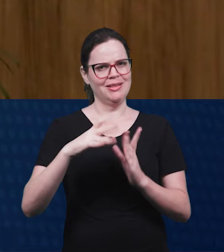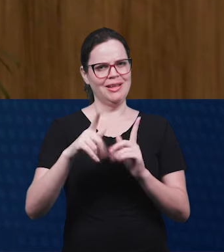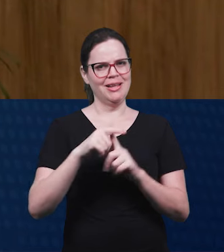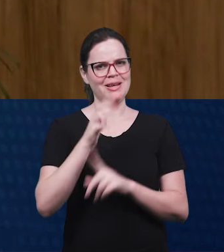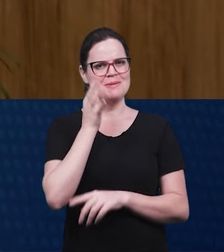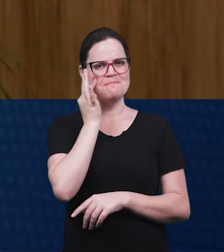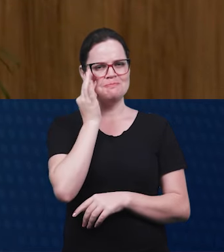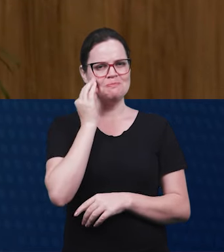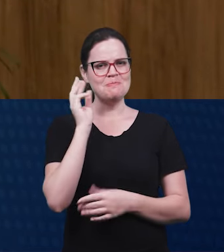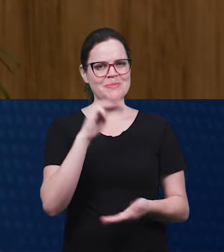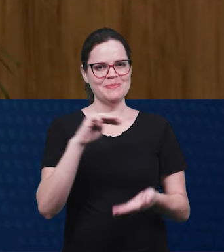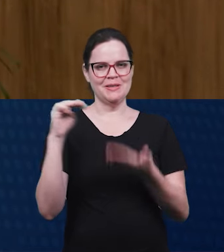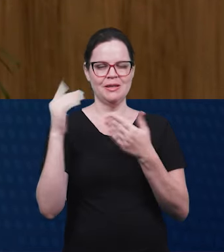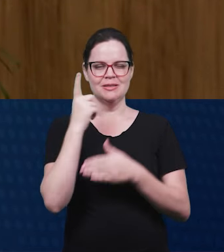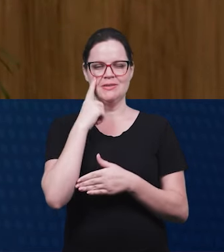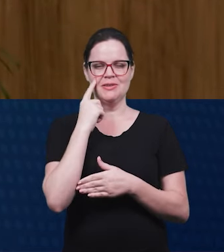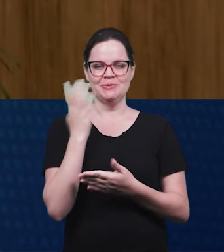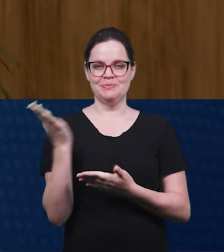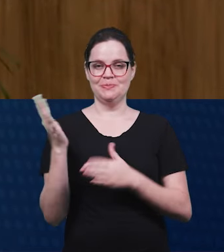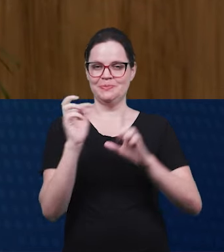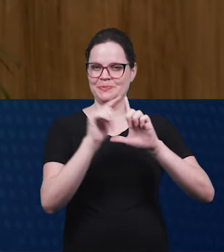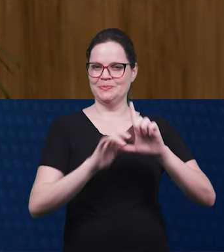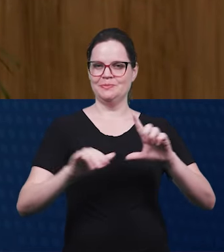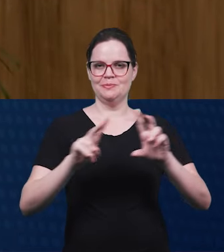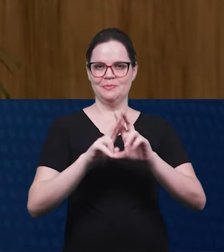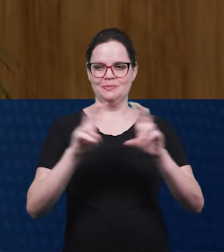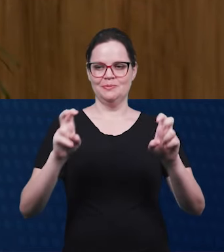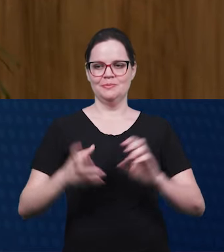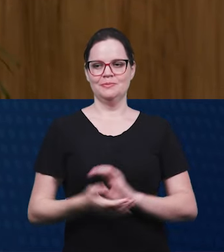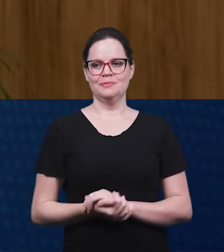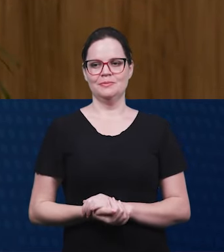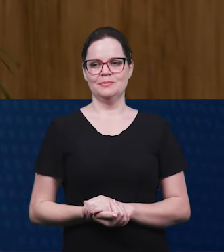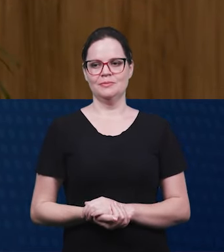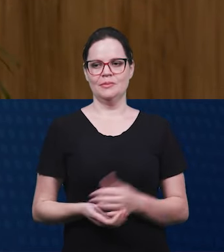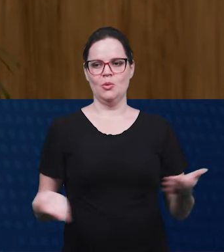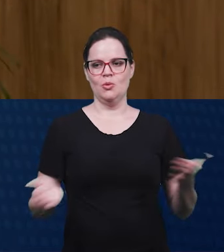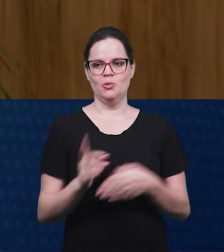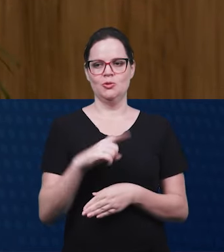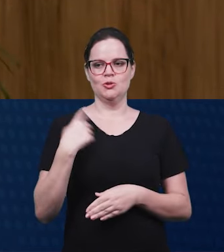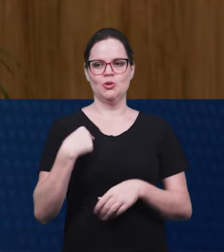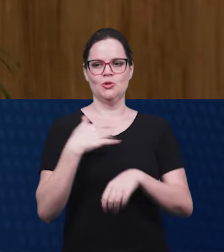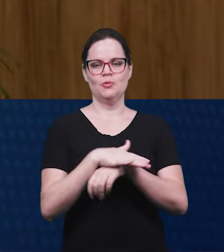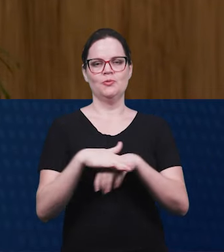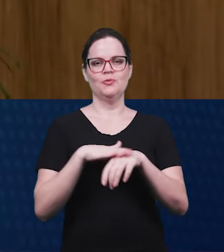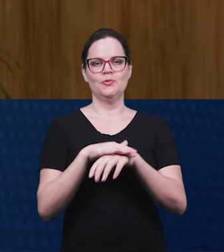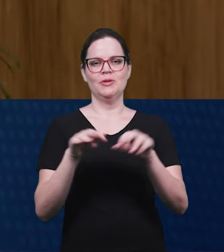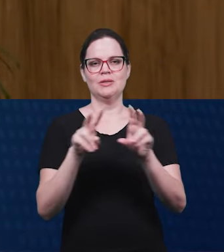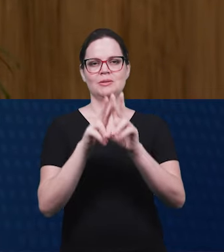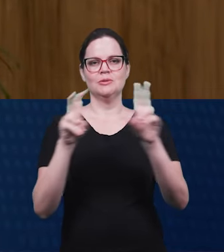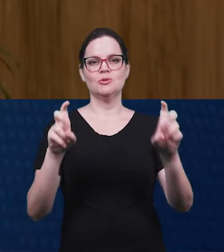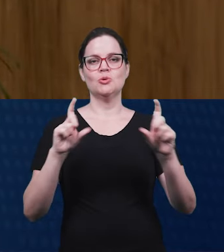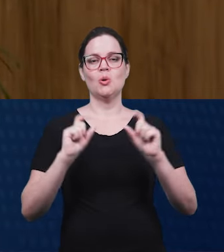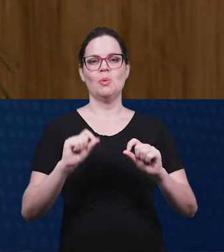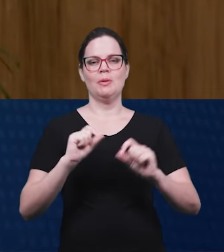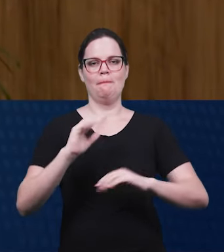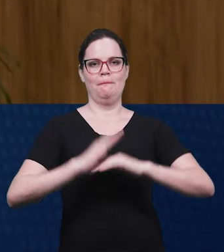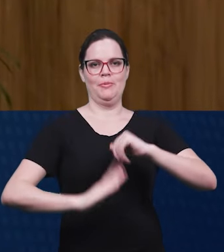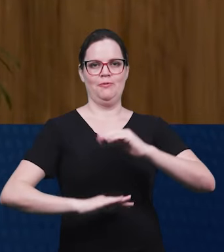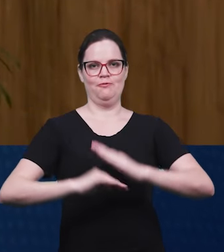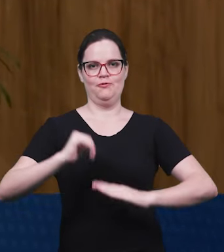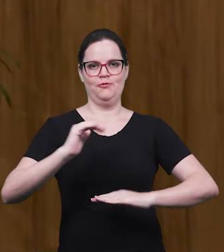igrejas. Também está aparecendo o QR Code acerca deste evento na sua tela. Hoje nós vamos falar um pouco sobre carreiras